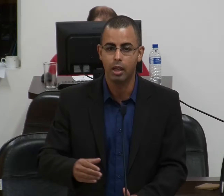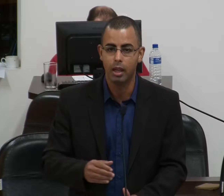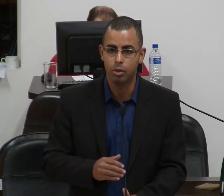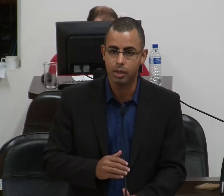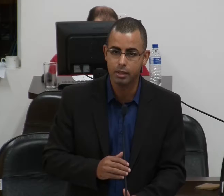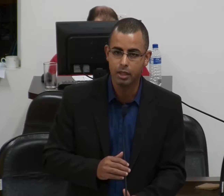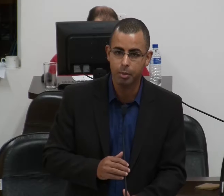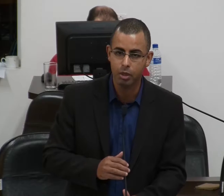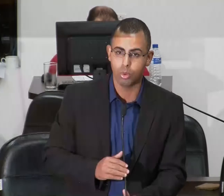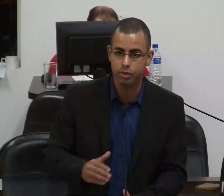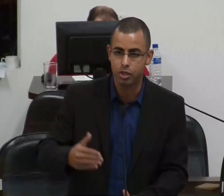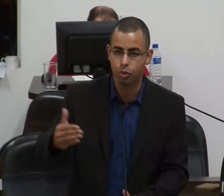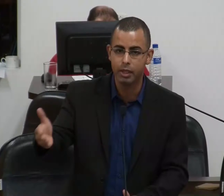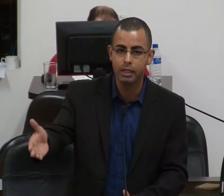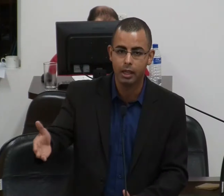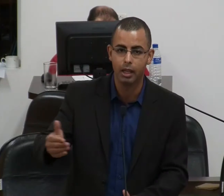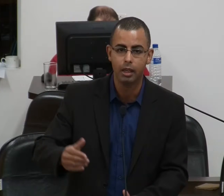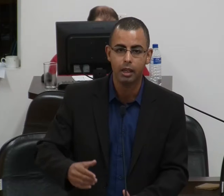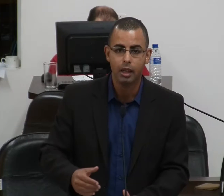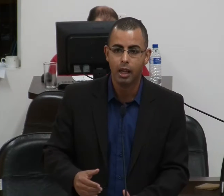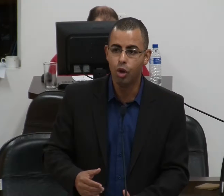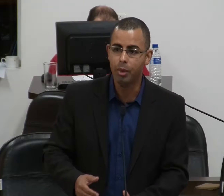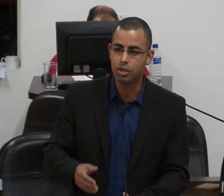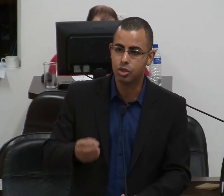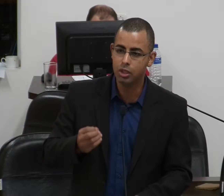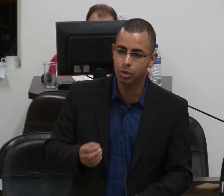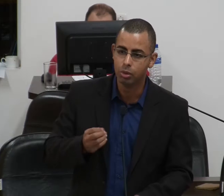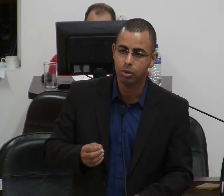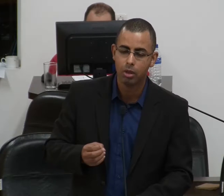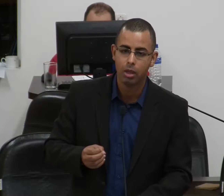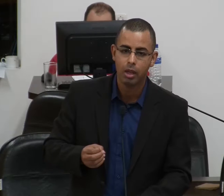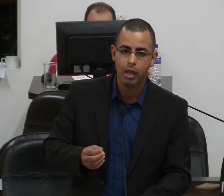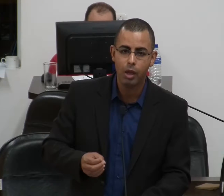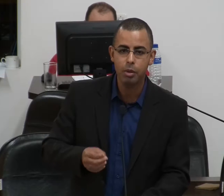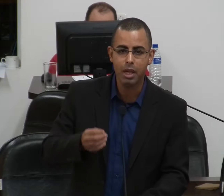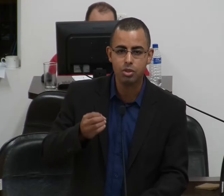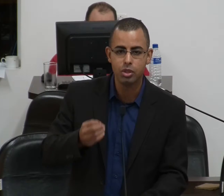15% é do assentamento, ou seja, do INCRA. Eu imagino